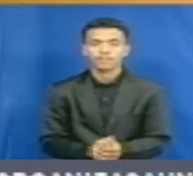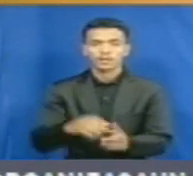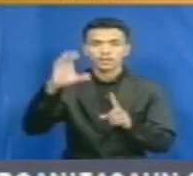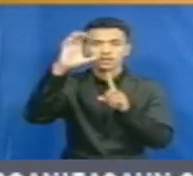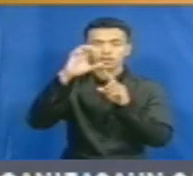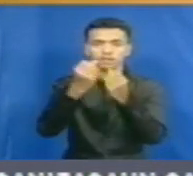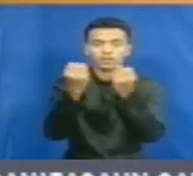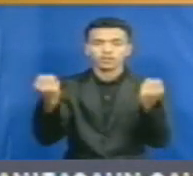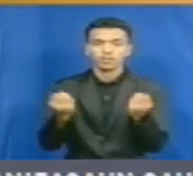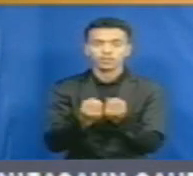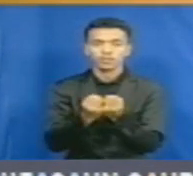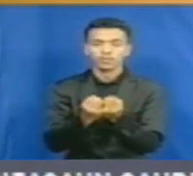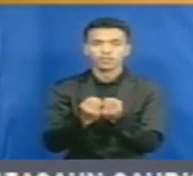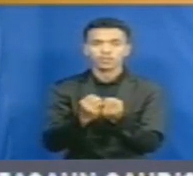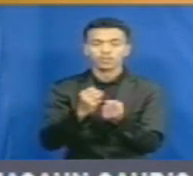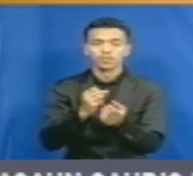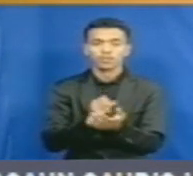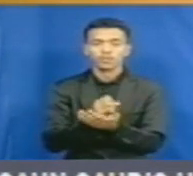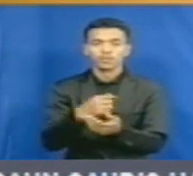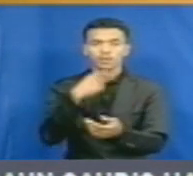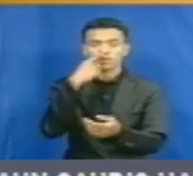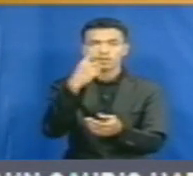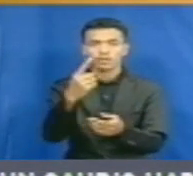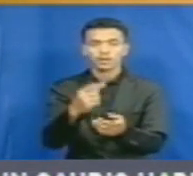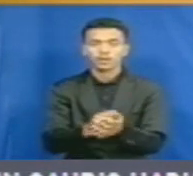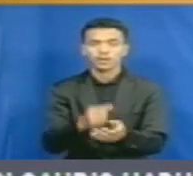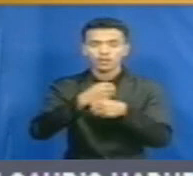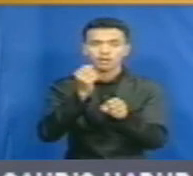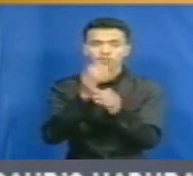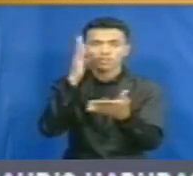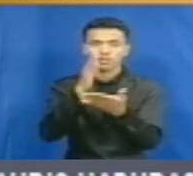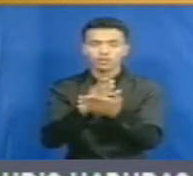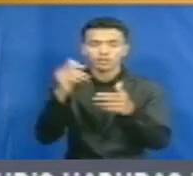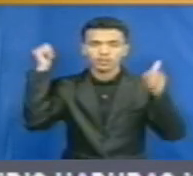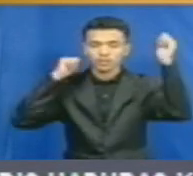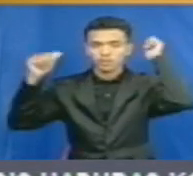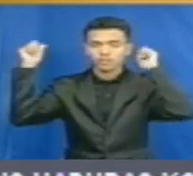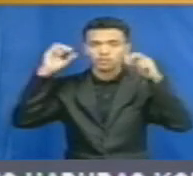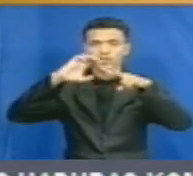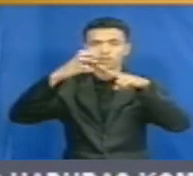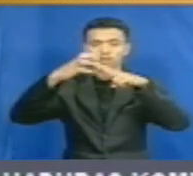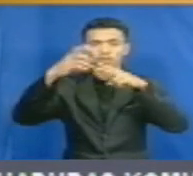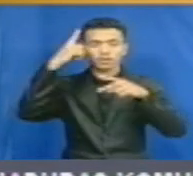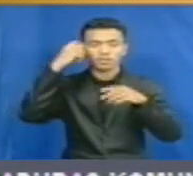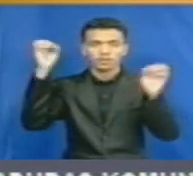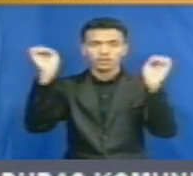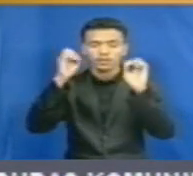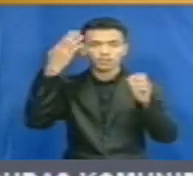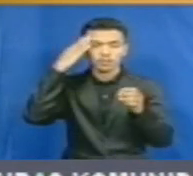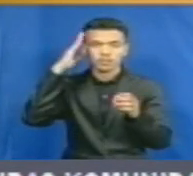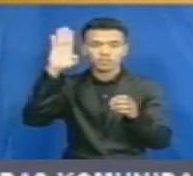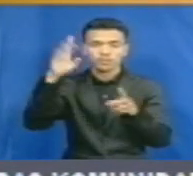Chefe de suculi fau Lázaro Kena te reconhece. Halo impedimento para atividade cooperativa ou se unisma, também lá ia conhecimento se